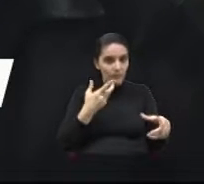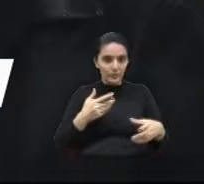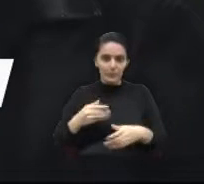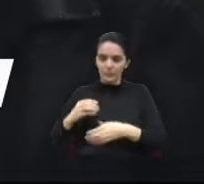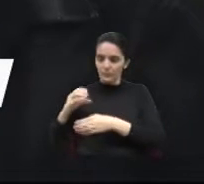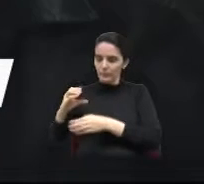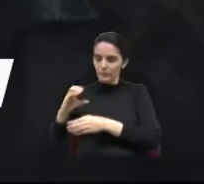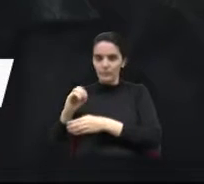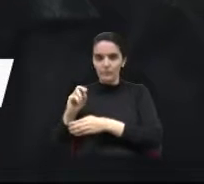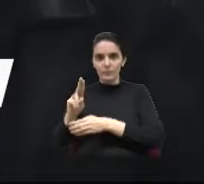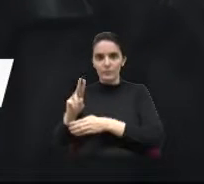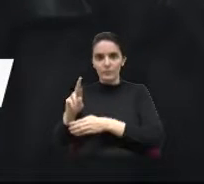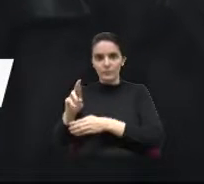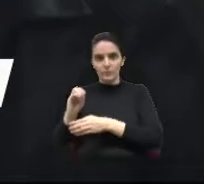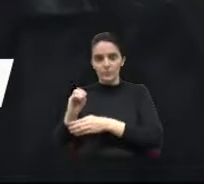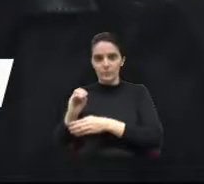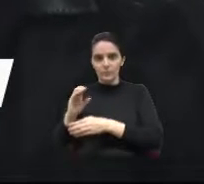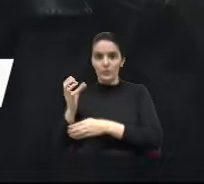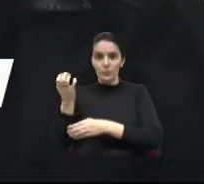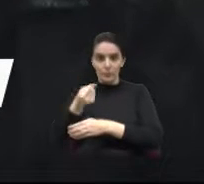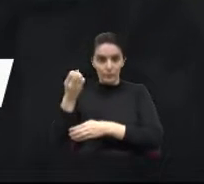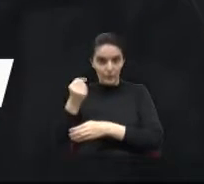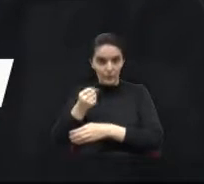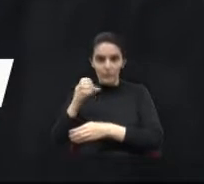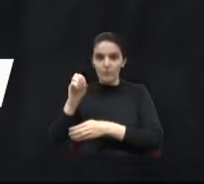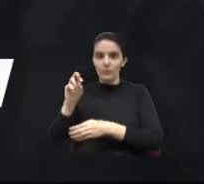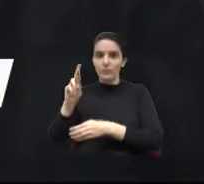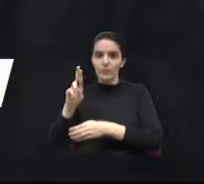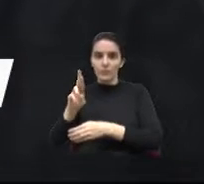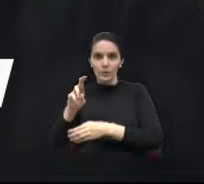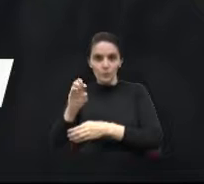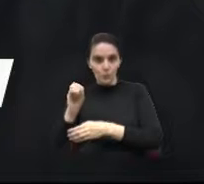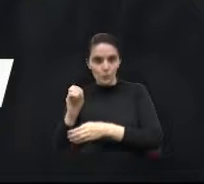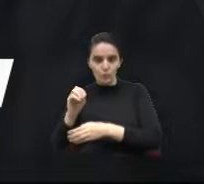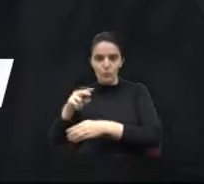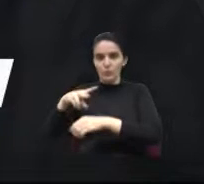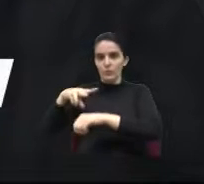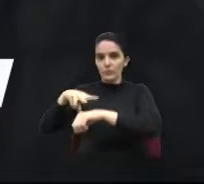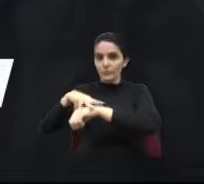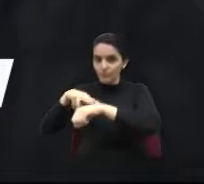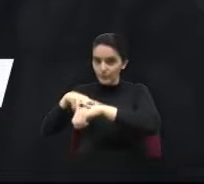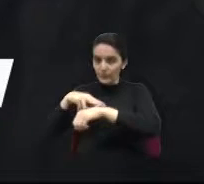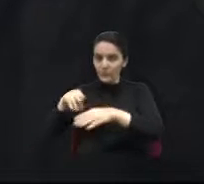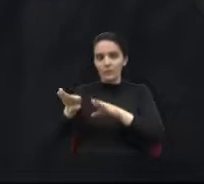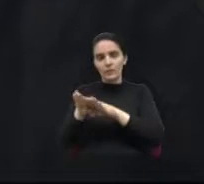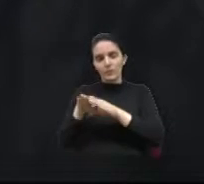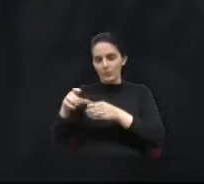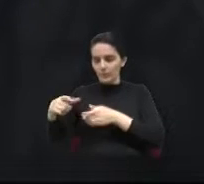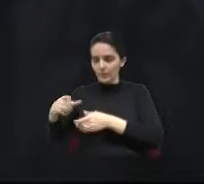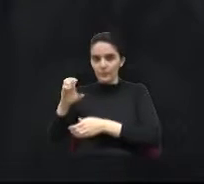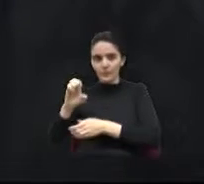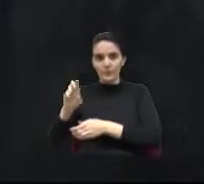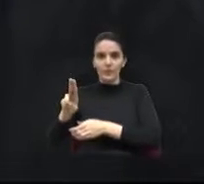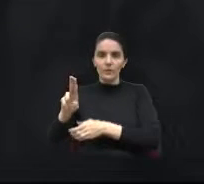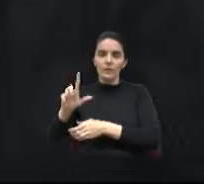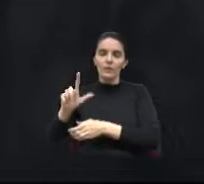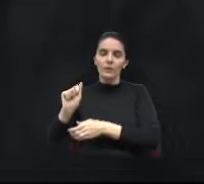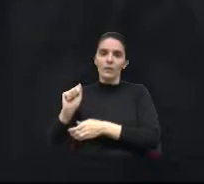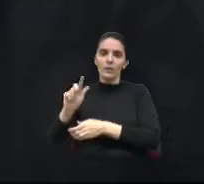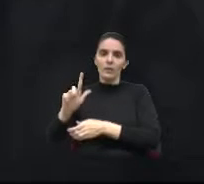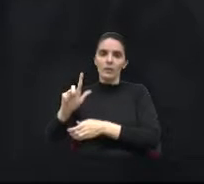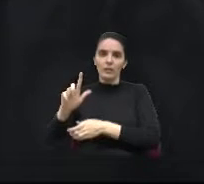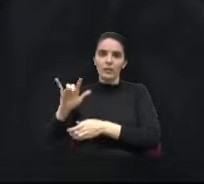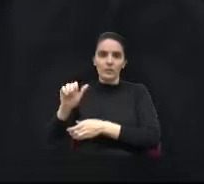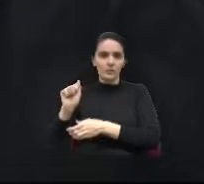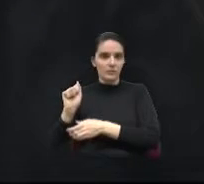estive na Santa Eulália, naquela região, e mais outros lugares. E disse aqui um dia, e volto a dizer,